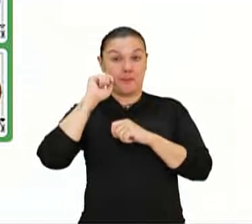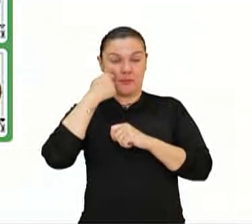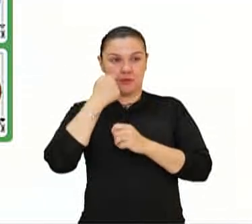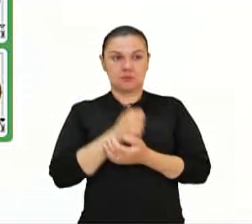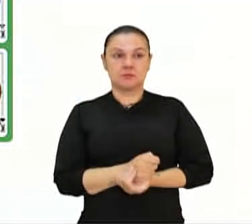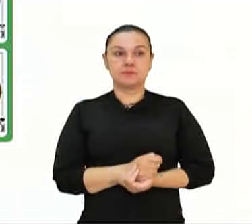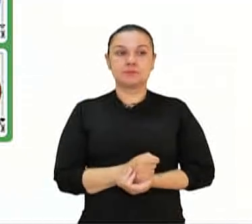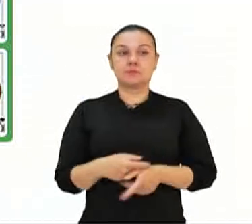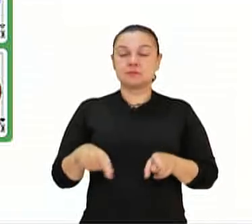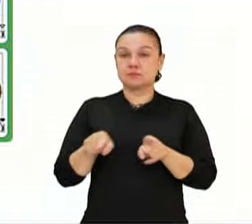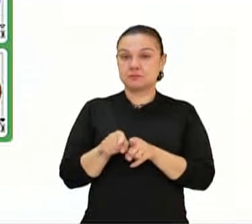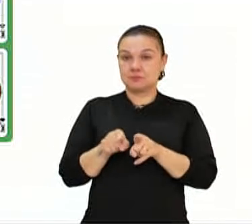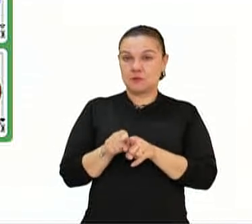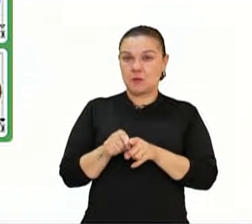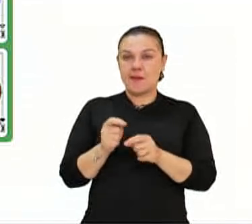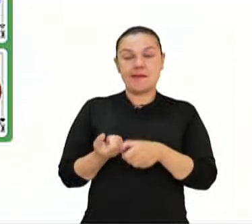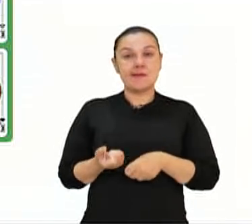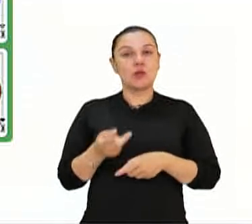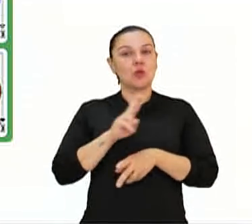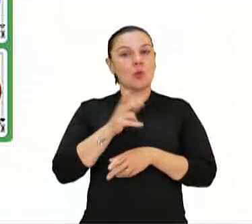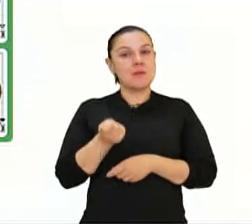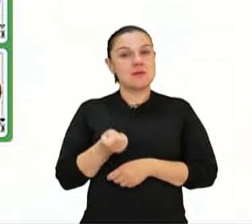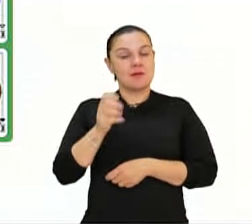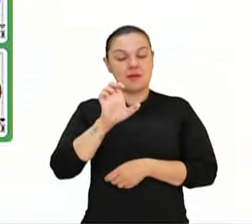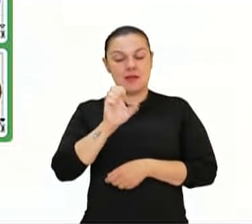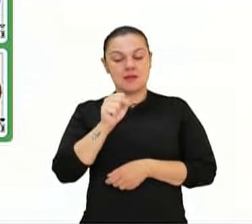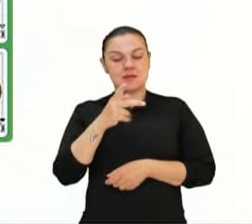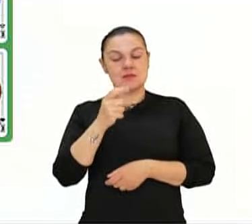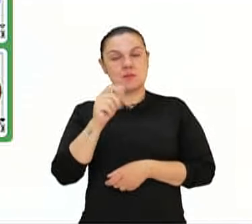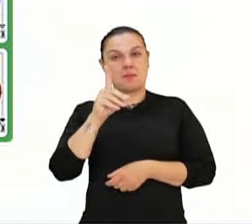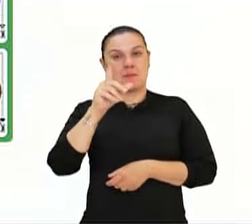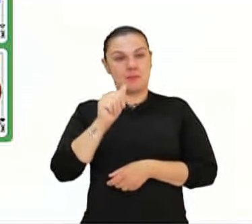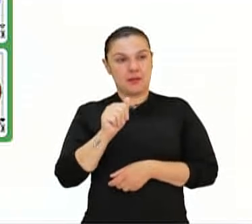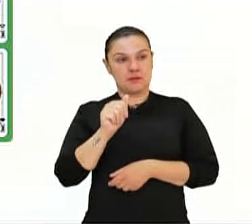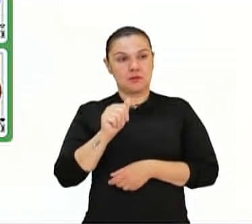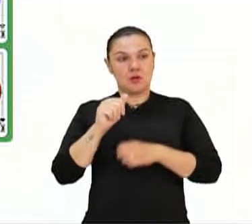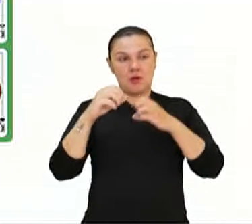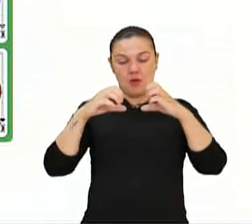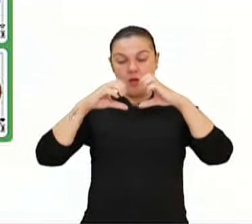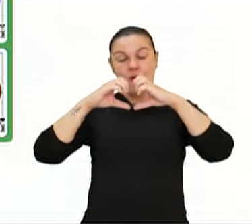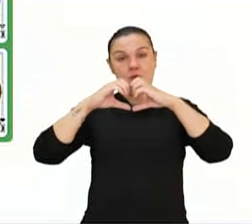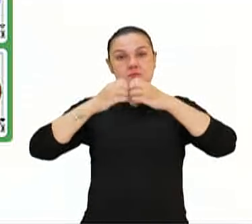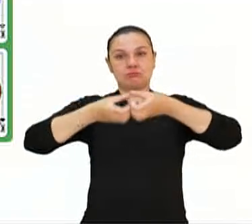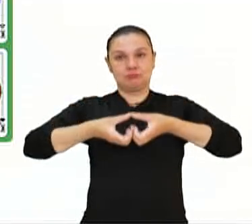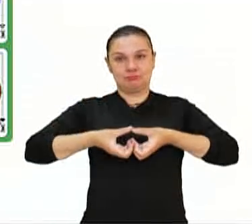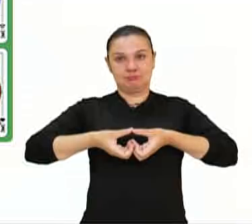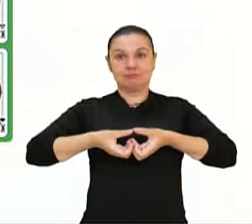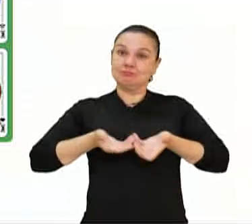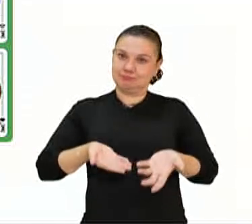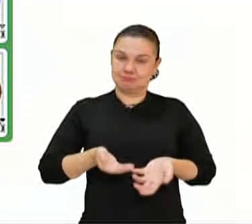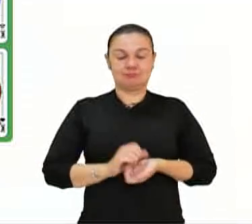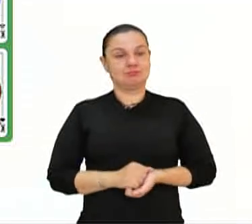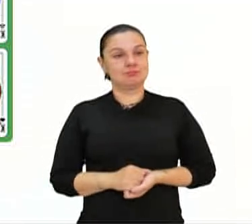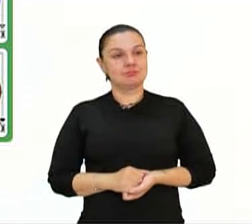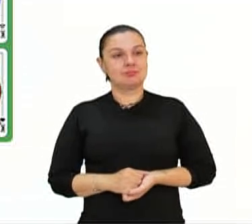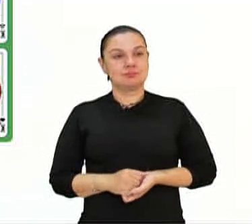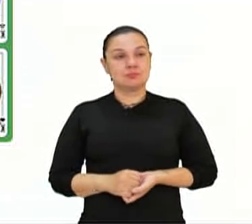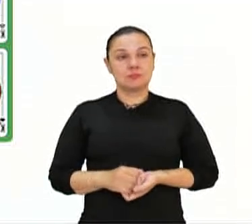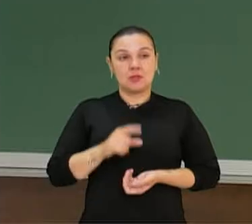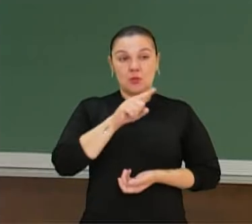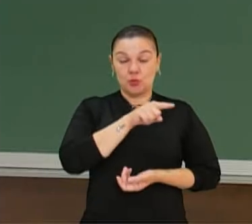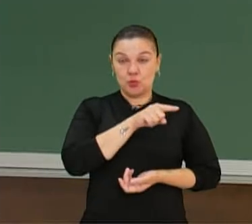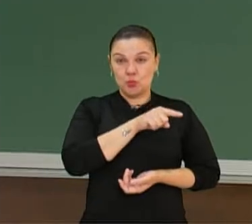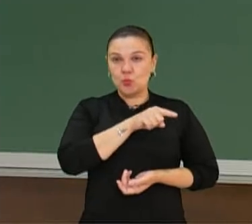preto. E eu tenho a espada, tá? Que é vamos dizer, um coração de ponta-cabeça, tá? E vai de